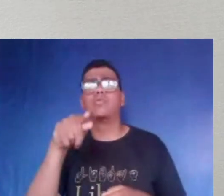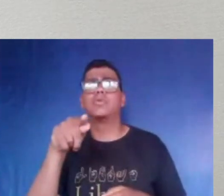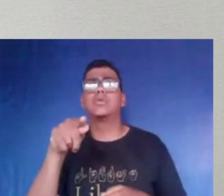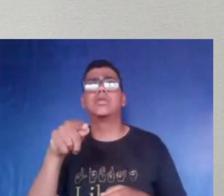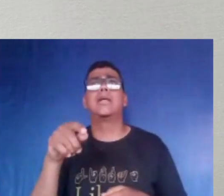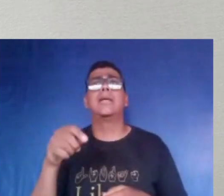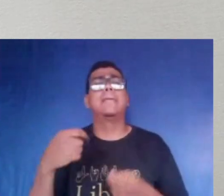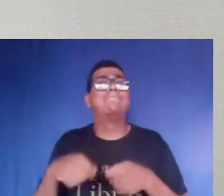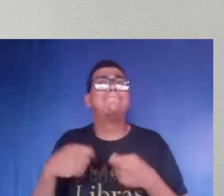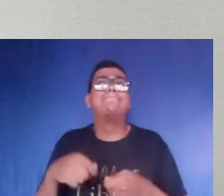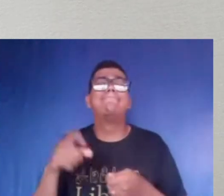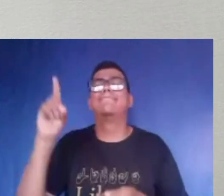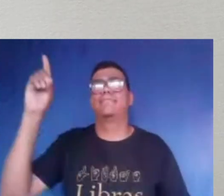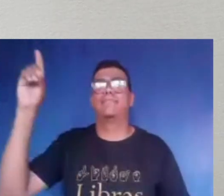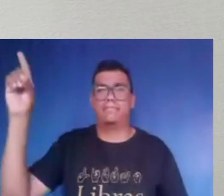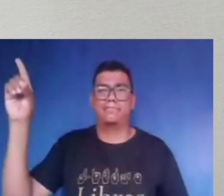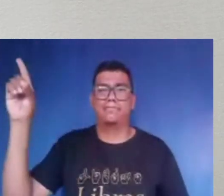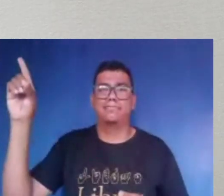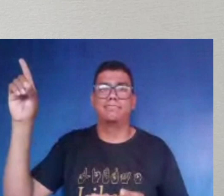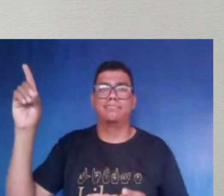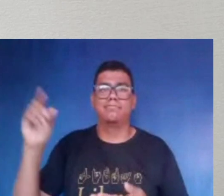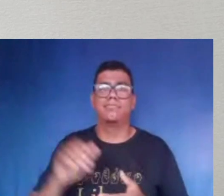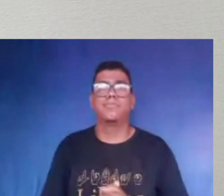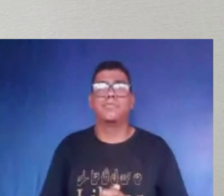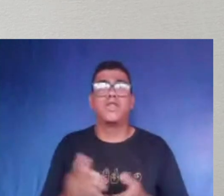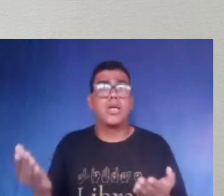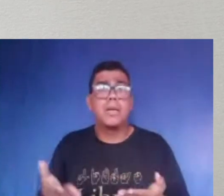com o nosso amor e com nossas orações, nós vamos fazer a